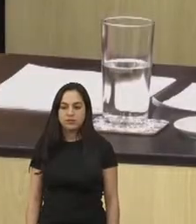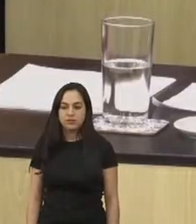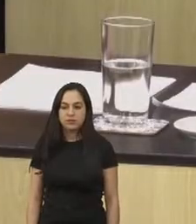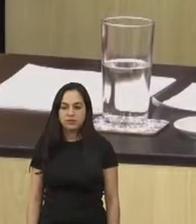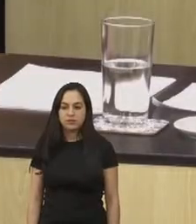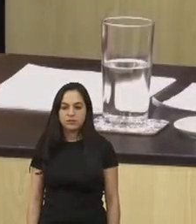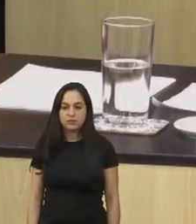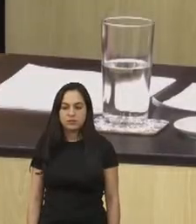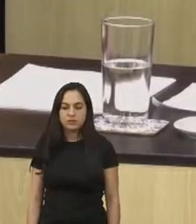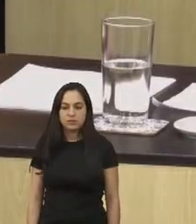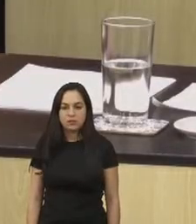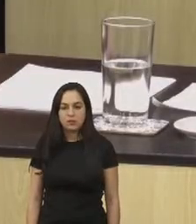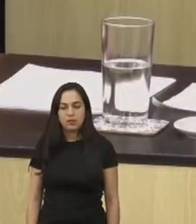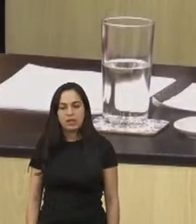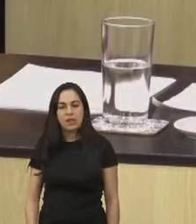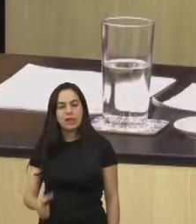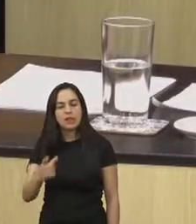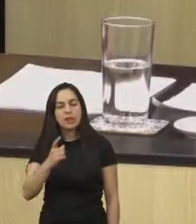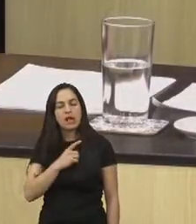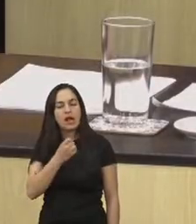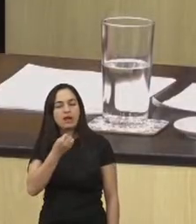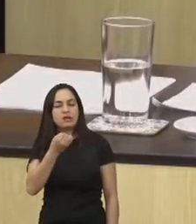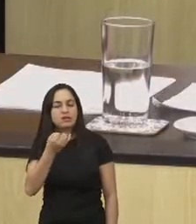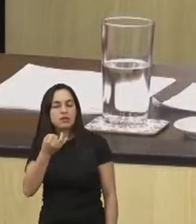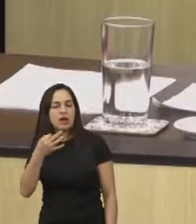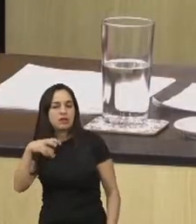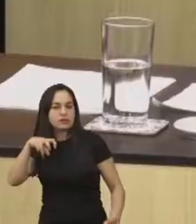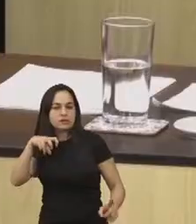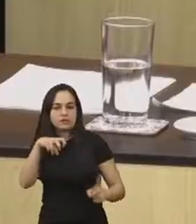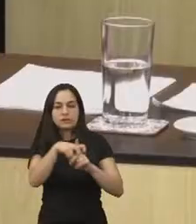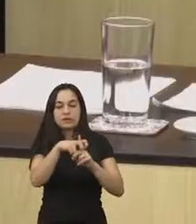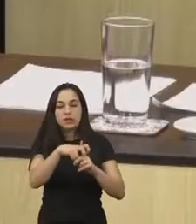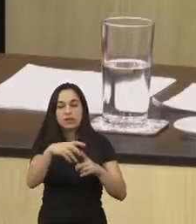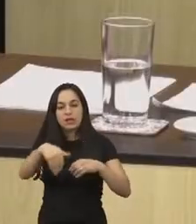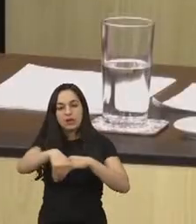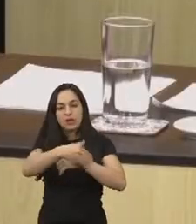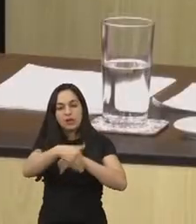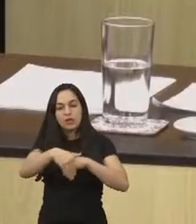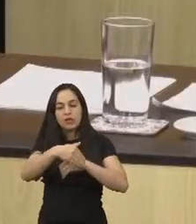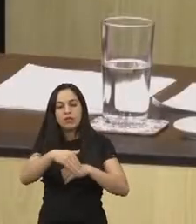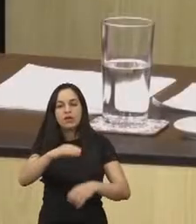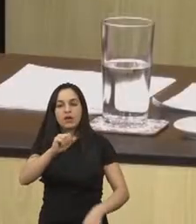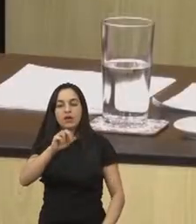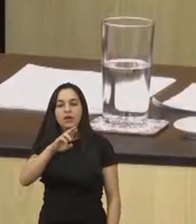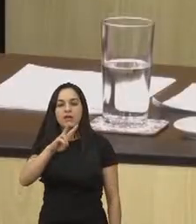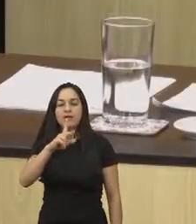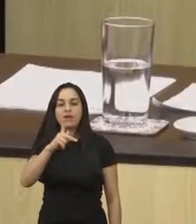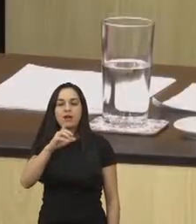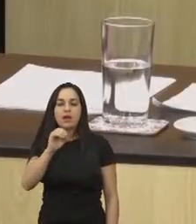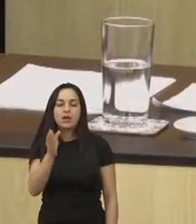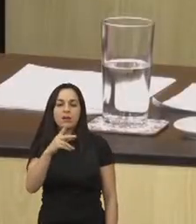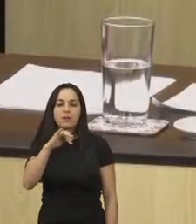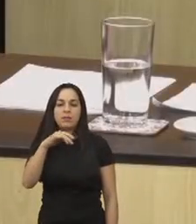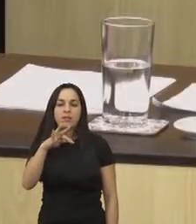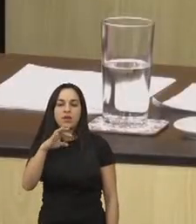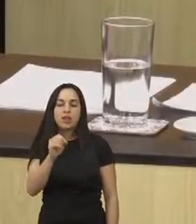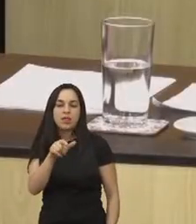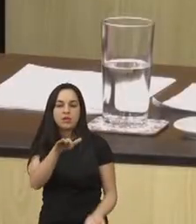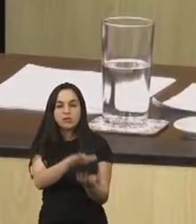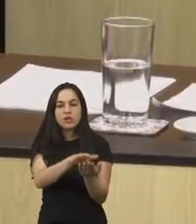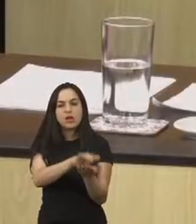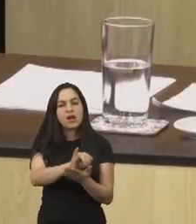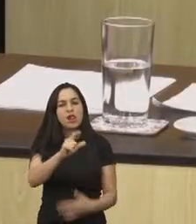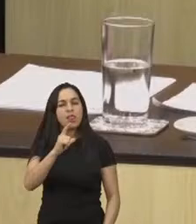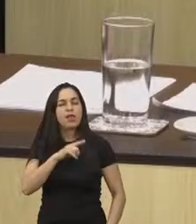Considerando os inúmeros acidentes que já ocorreram na rodovia Carvalho Pinto, no trecho de Jacareí, onde